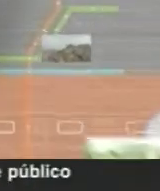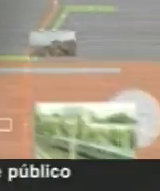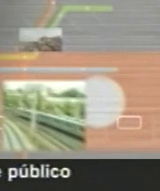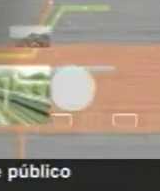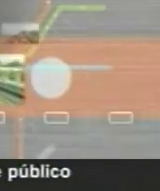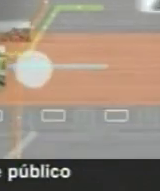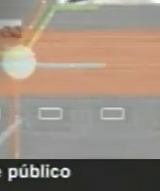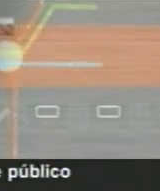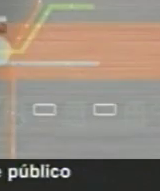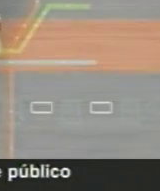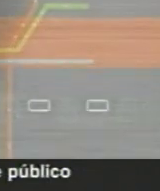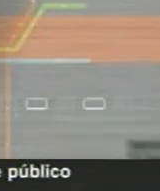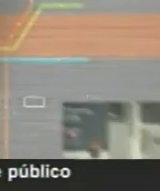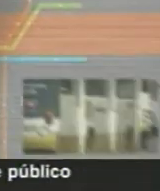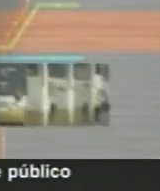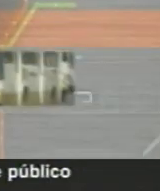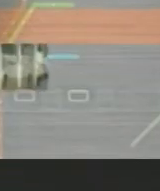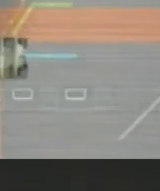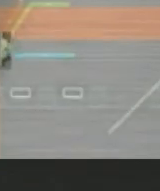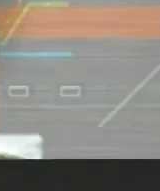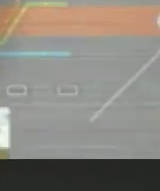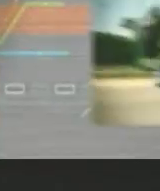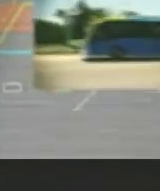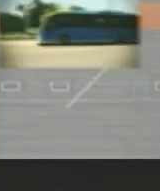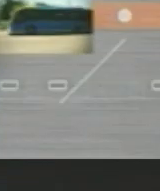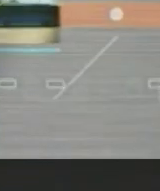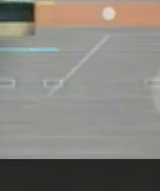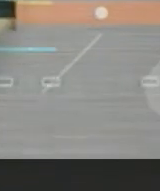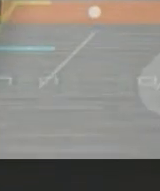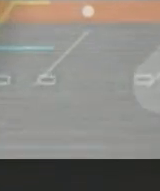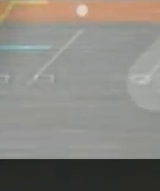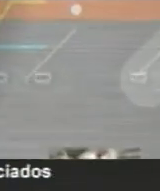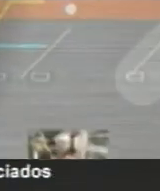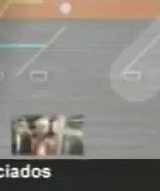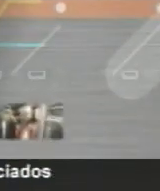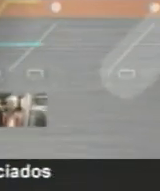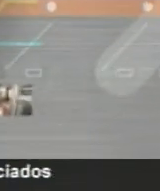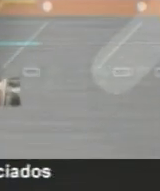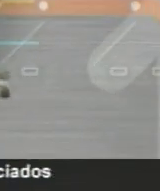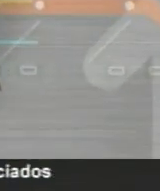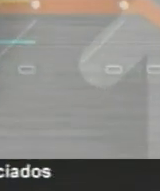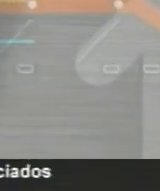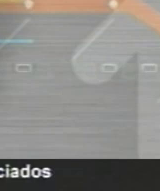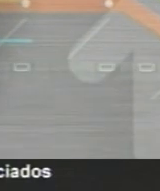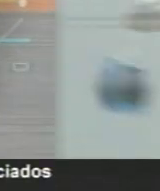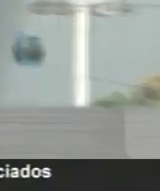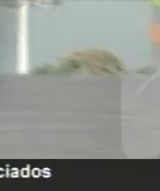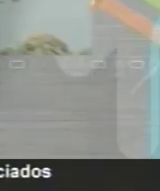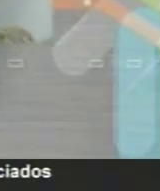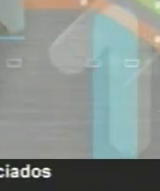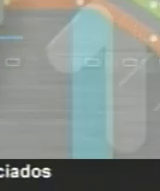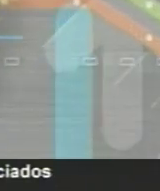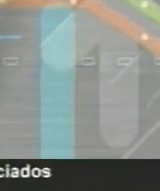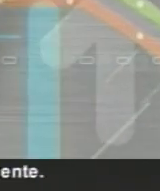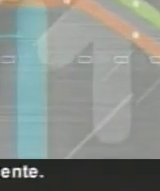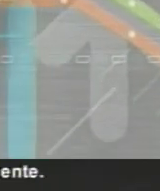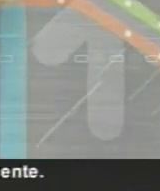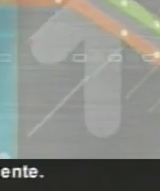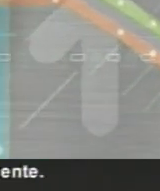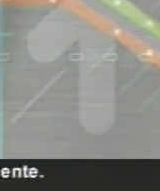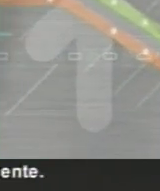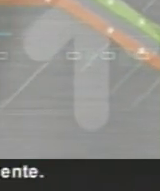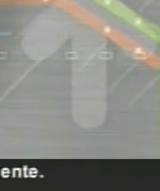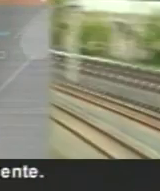a melhoria dos sistemas de transporte público de Recife e Rio de Janeiro. E agora, os novos investimentos anunciados